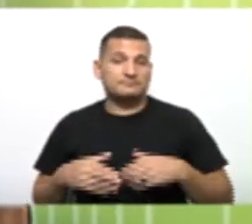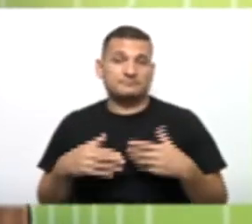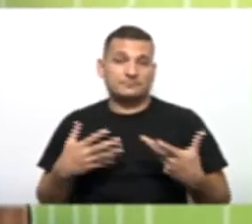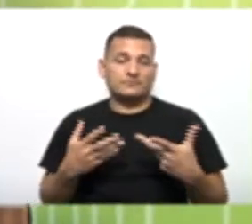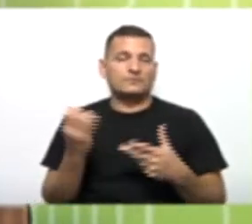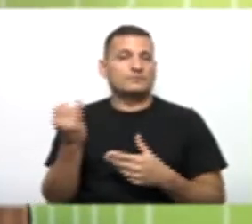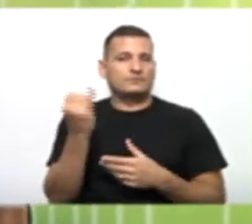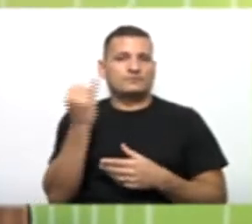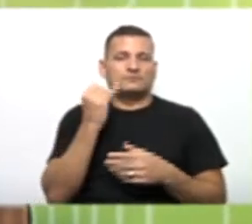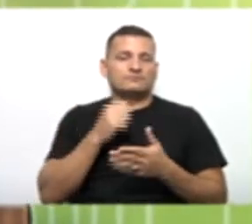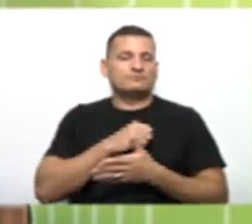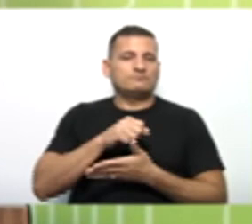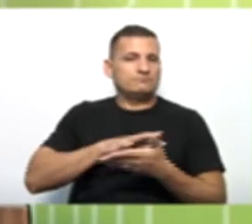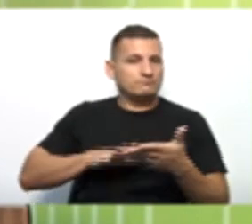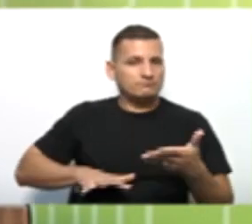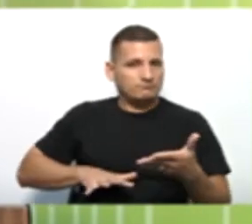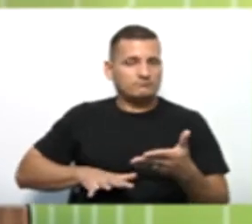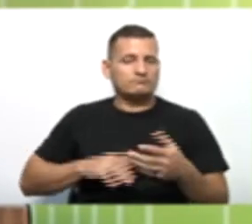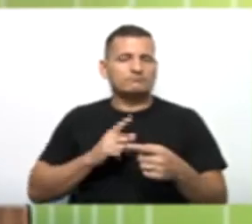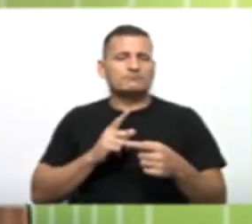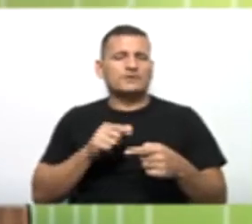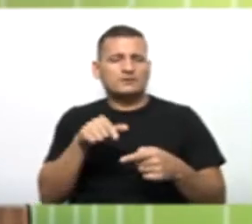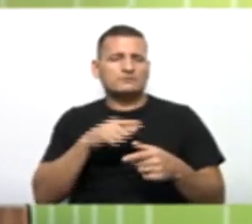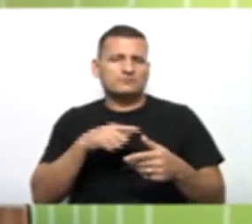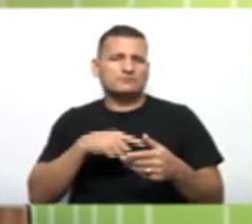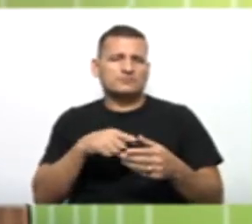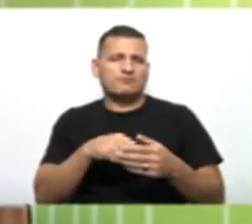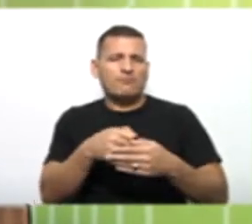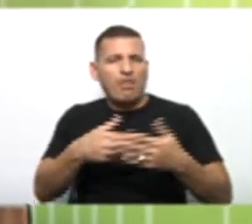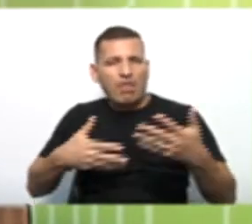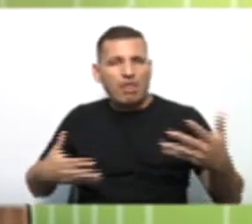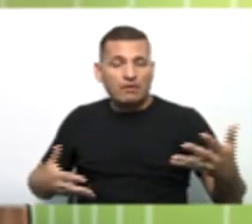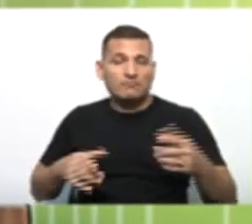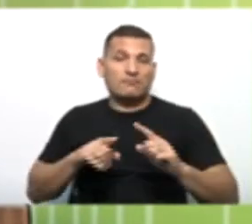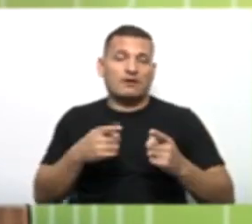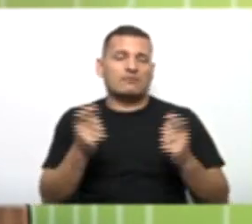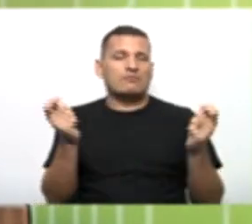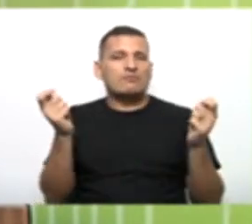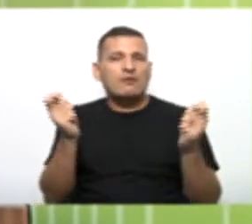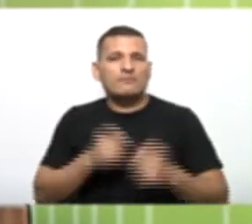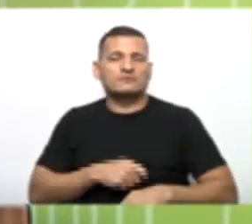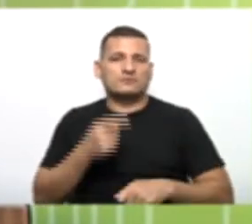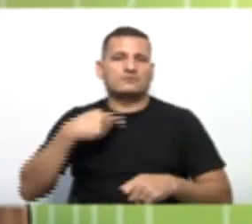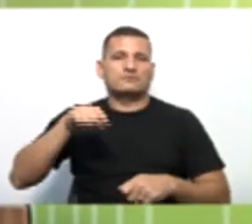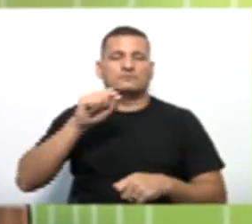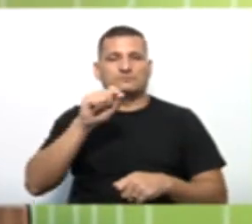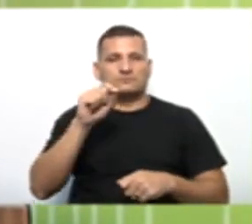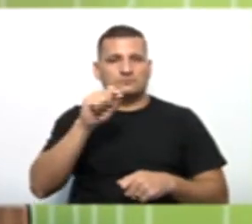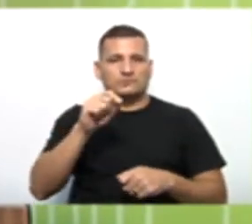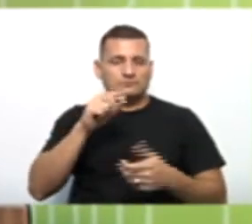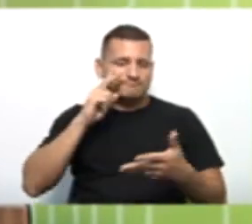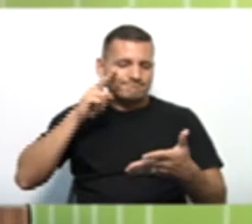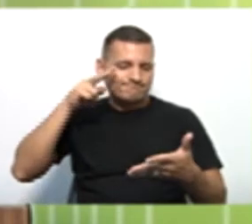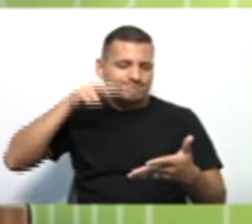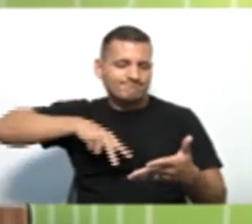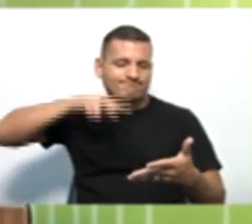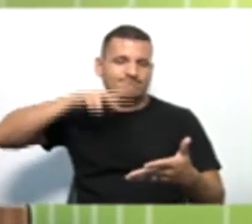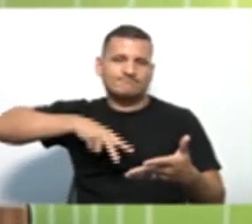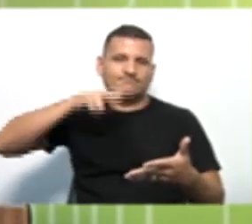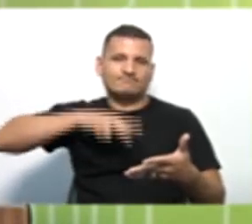importante esses exercícios mesmo que eles sejam longos para que a gente trabalha nossa capacidade de concentração na leitura